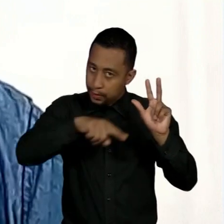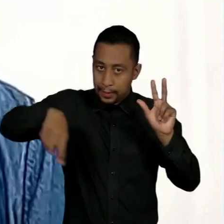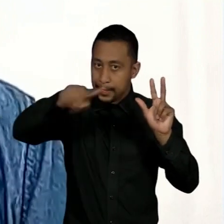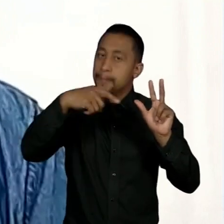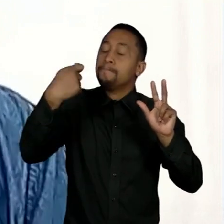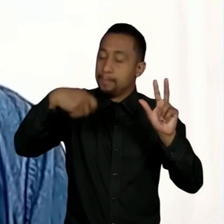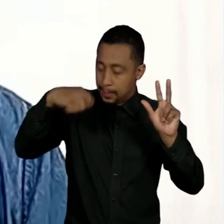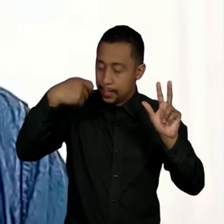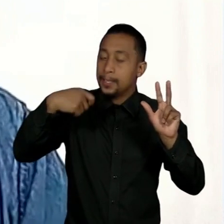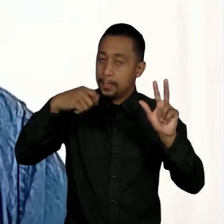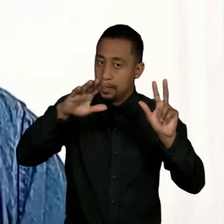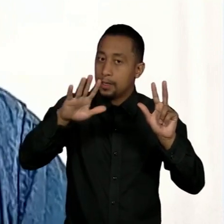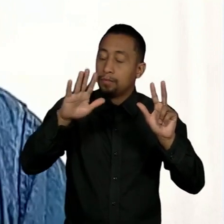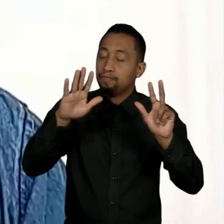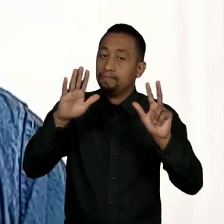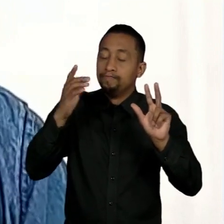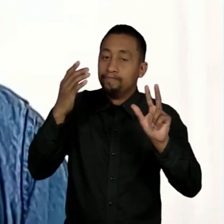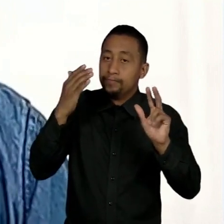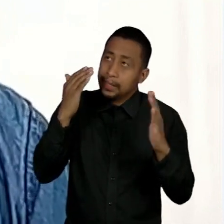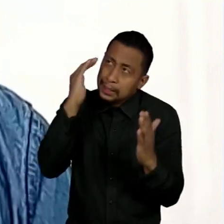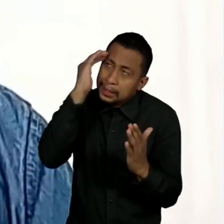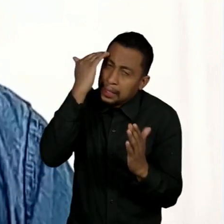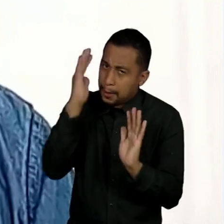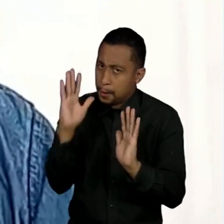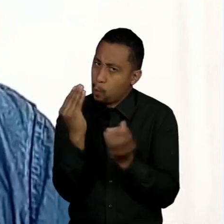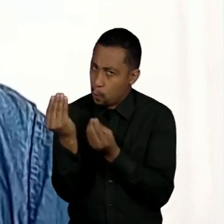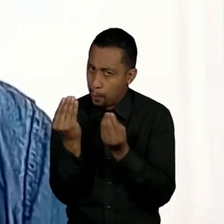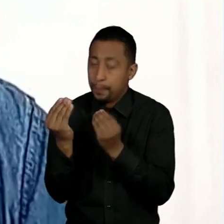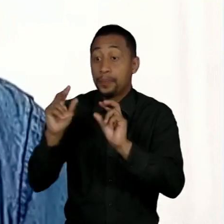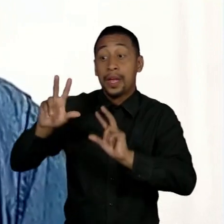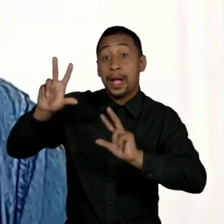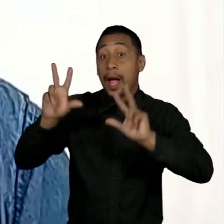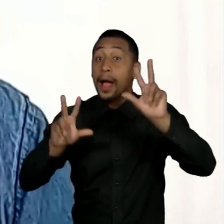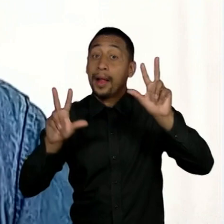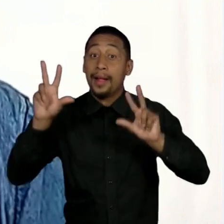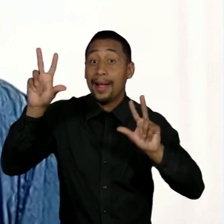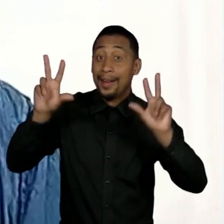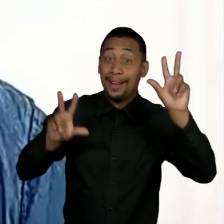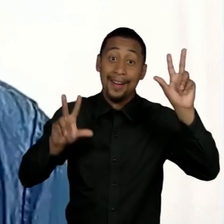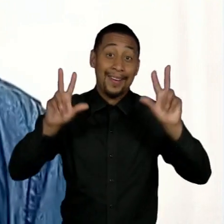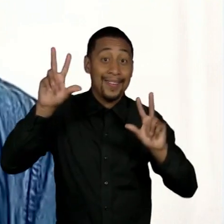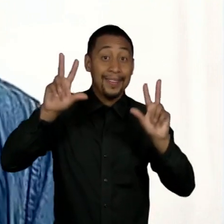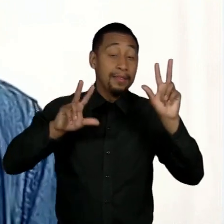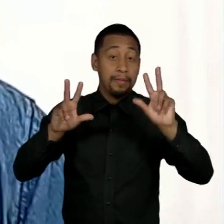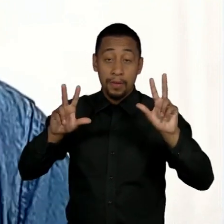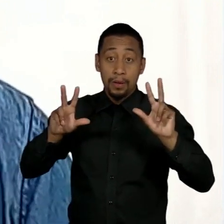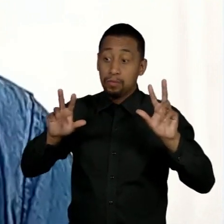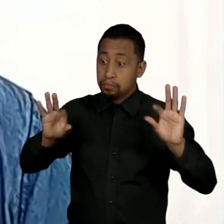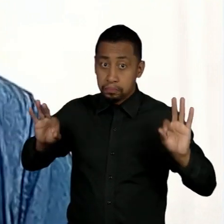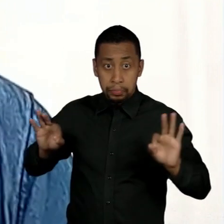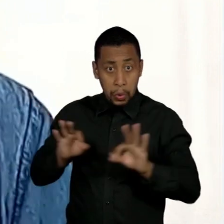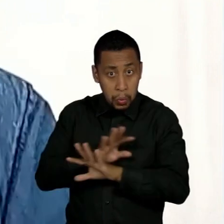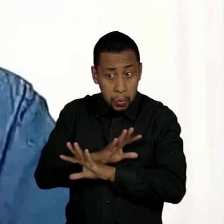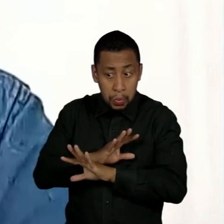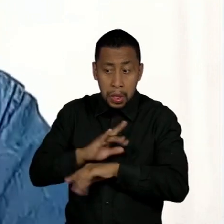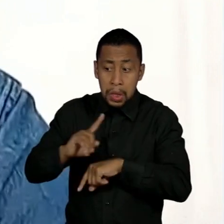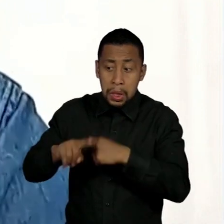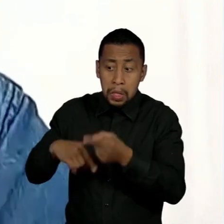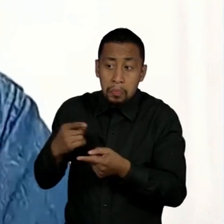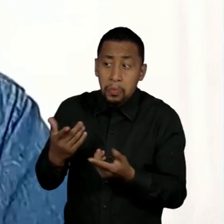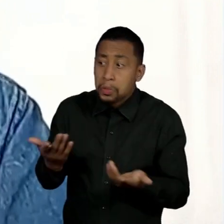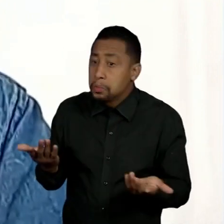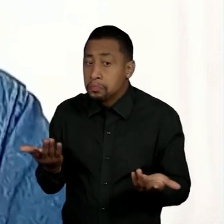O carnaval, ele, quando encerra, parece que não existe mais nada, mas ali inicia uma nova